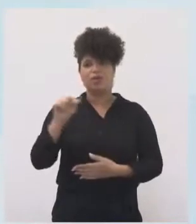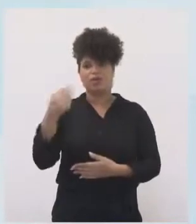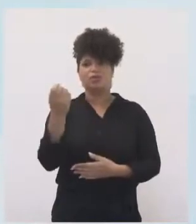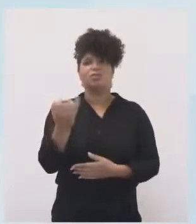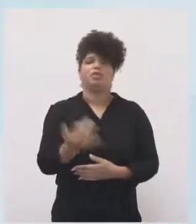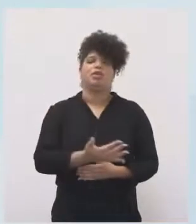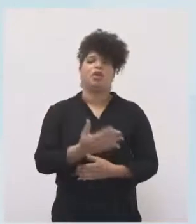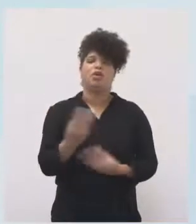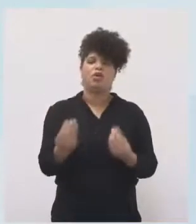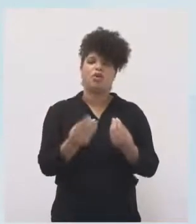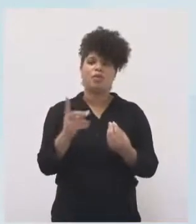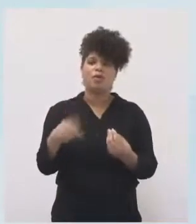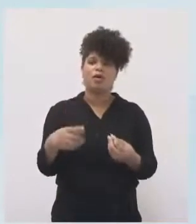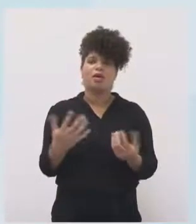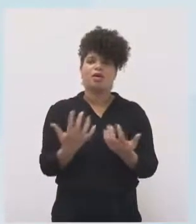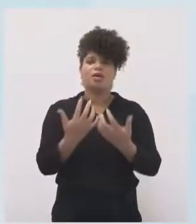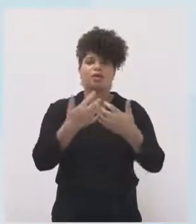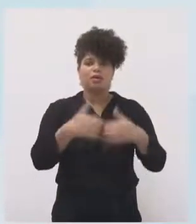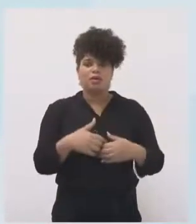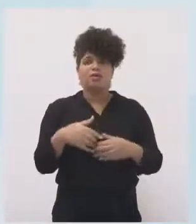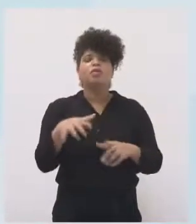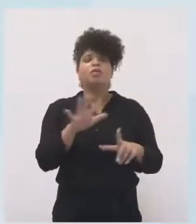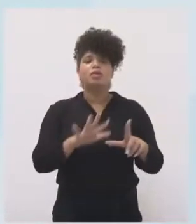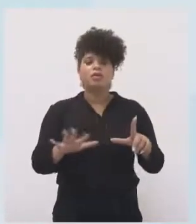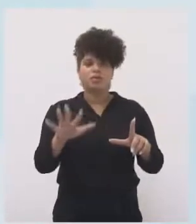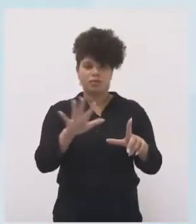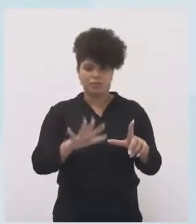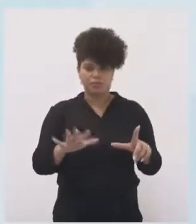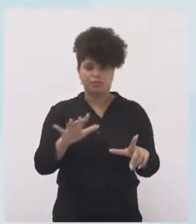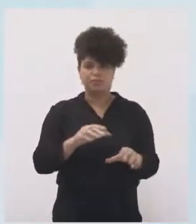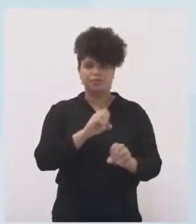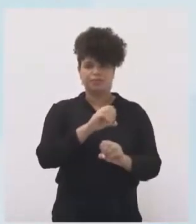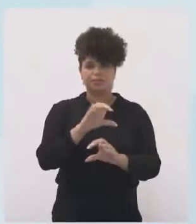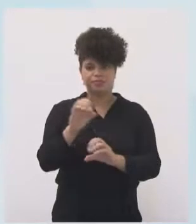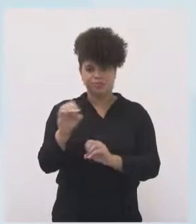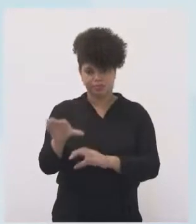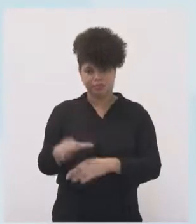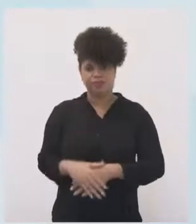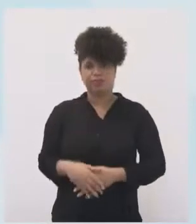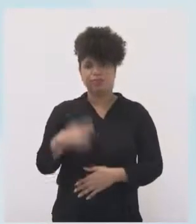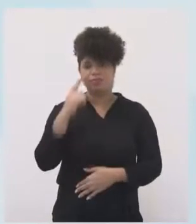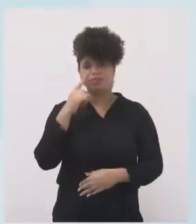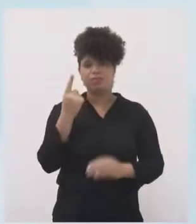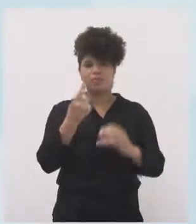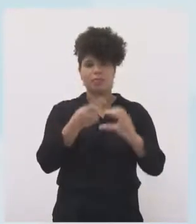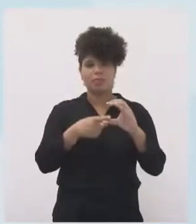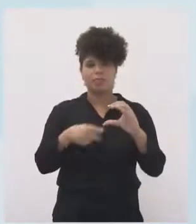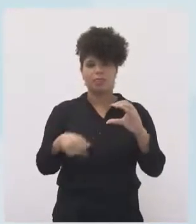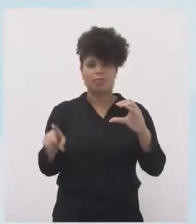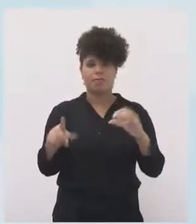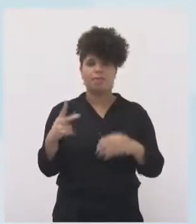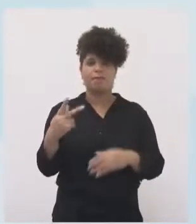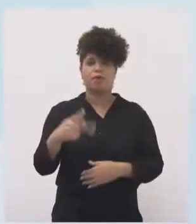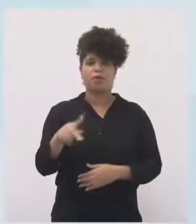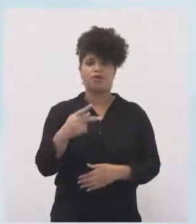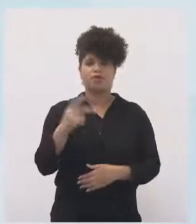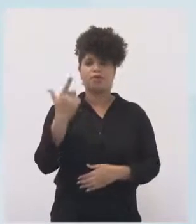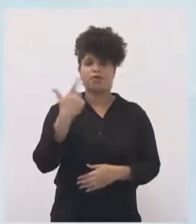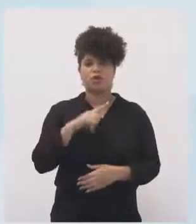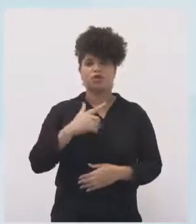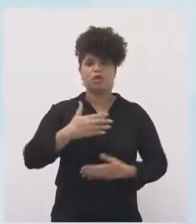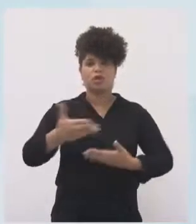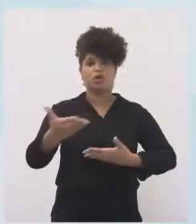a integração com plataformas educacionais, esse fluxo que o professor consegue